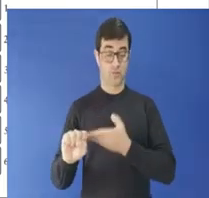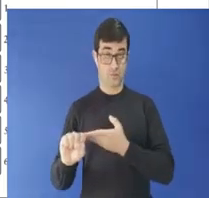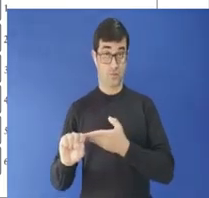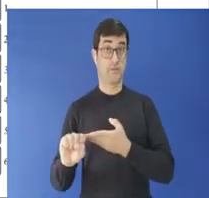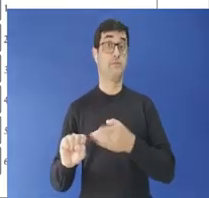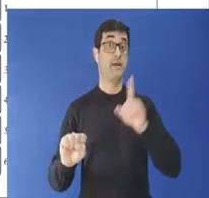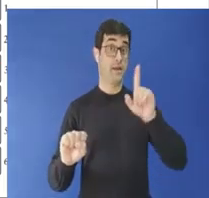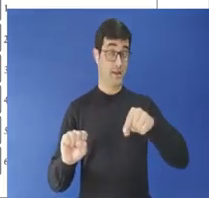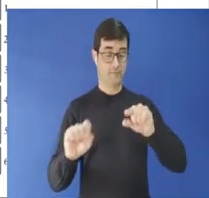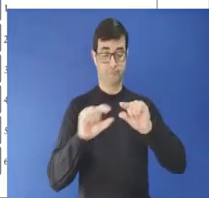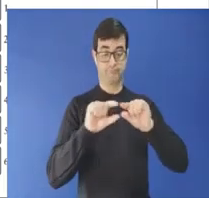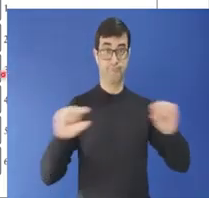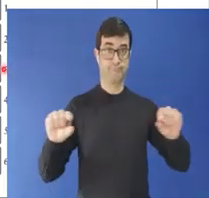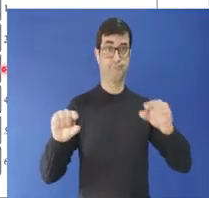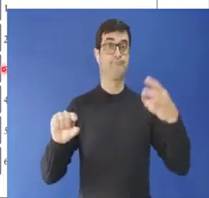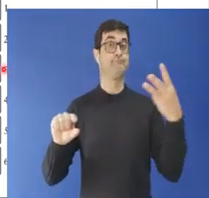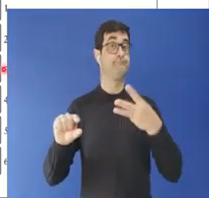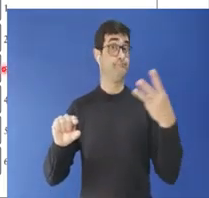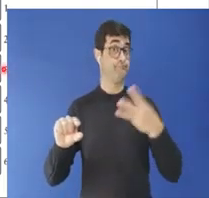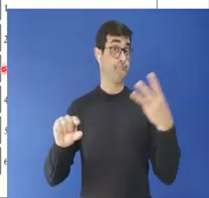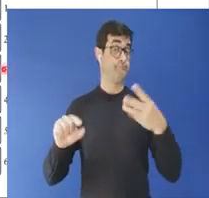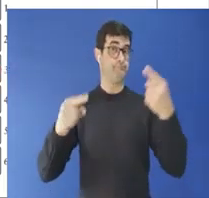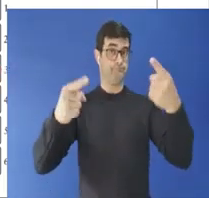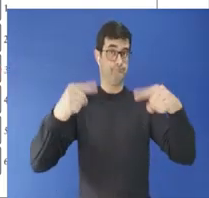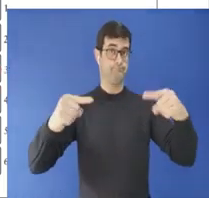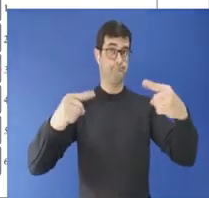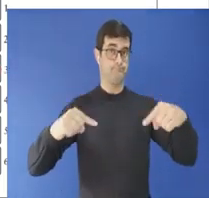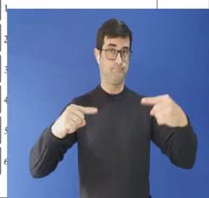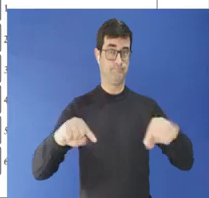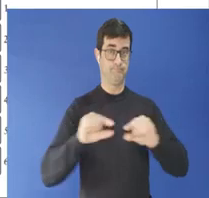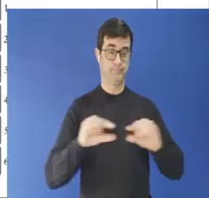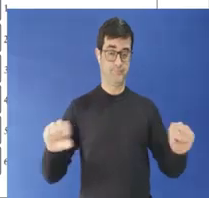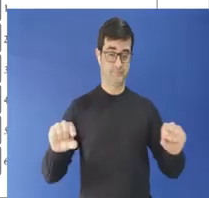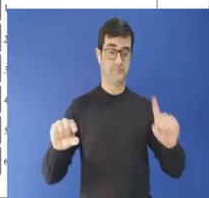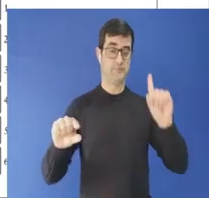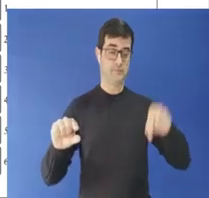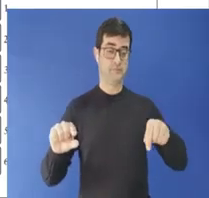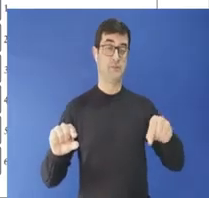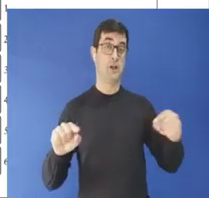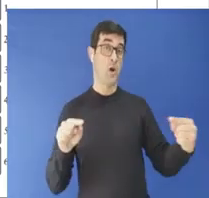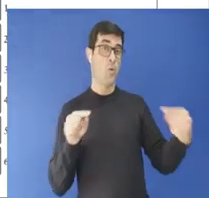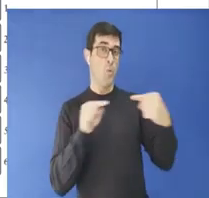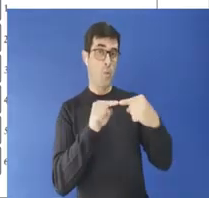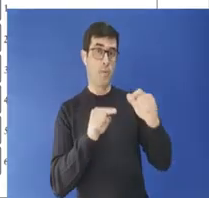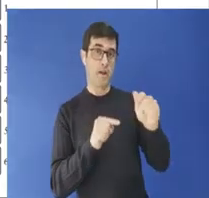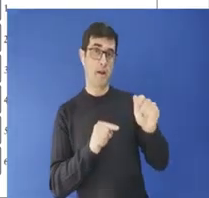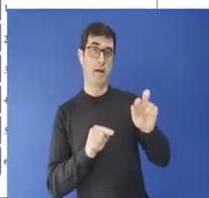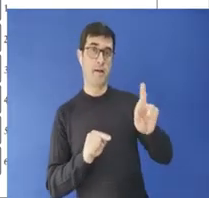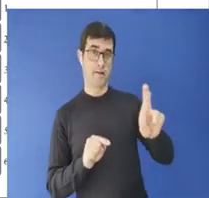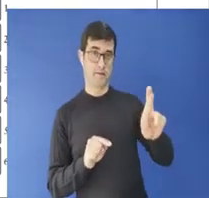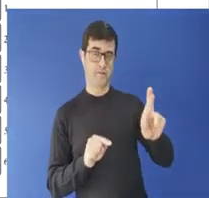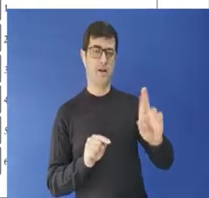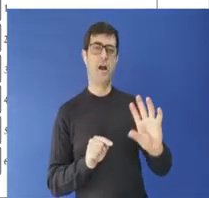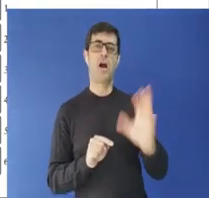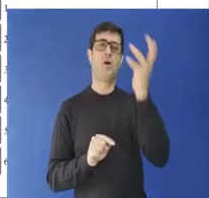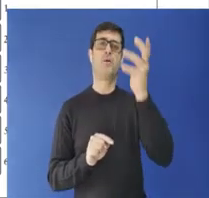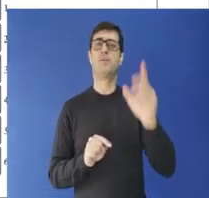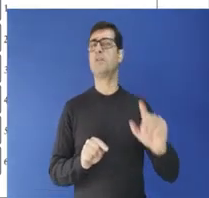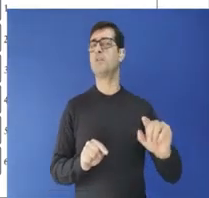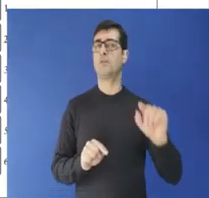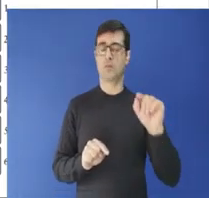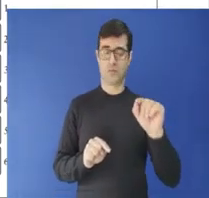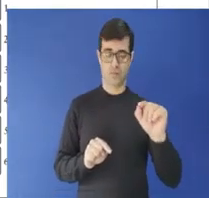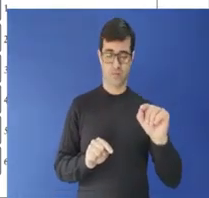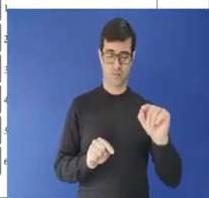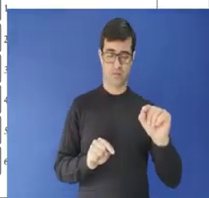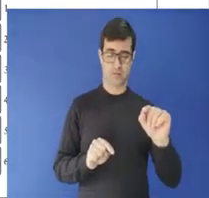período, vão adquirir a configuração do argônio. Então, o que vai acontecer? Para que o enxofre atinja a